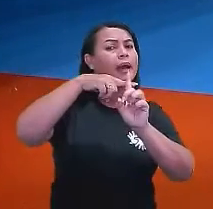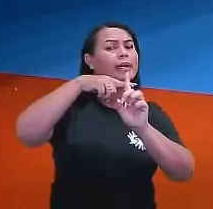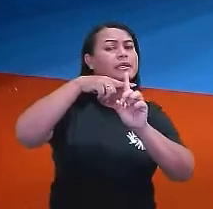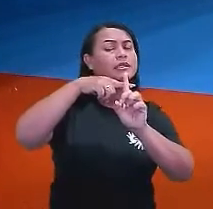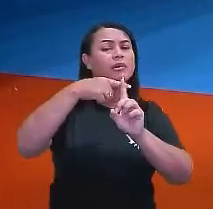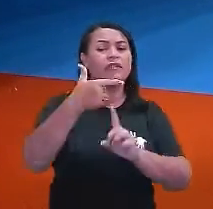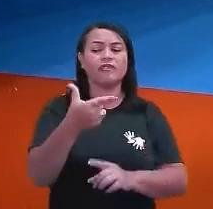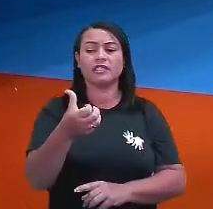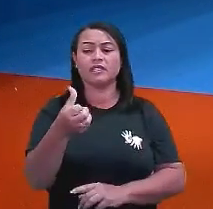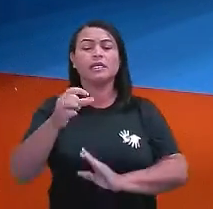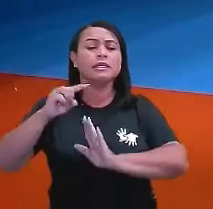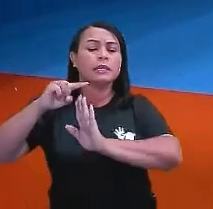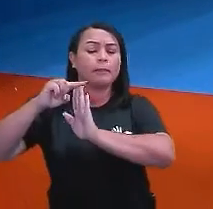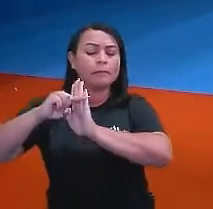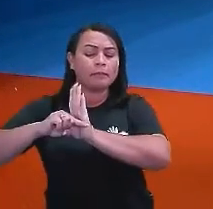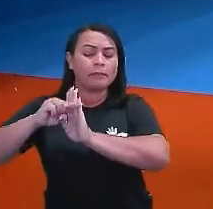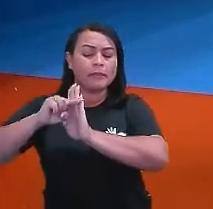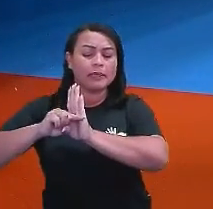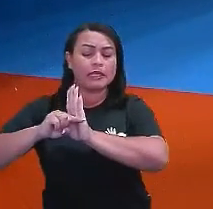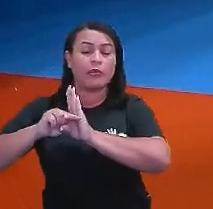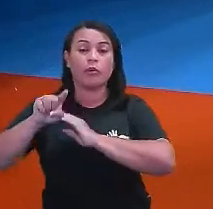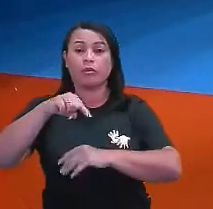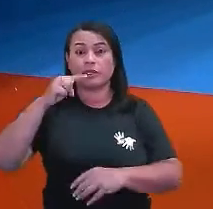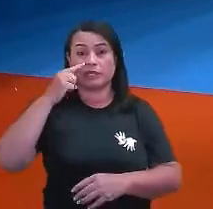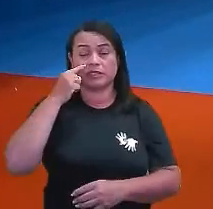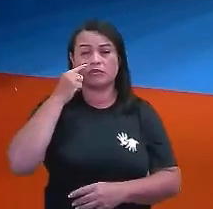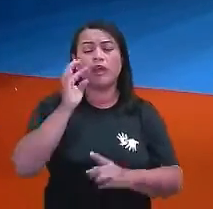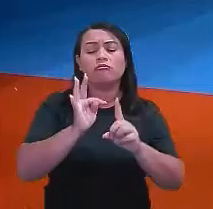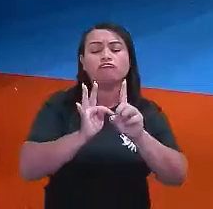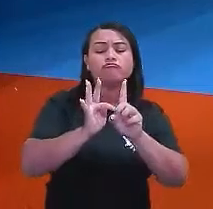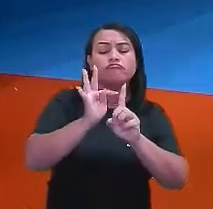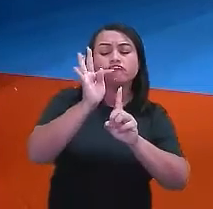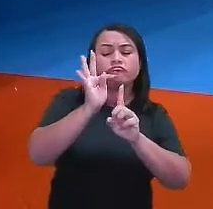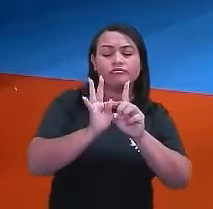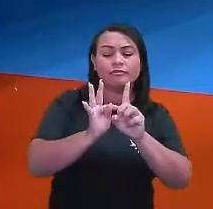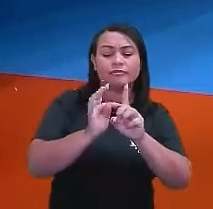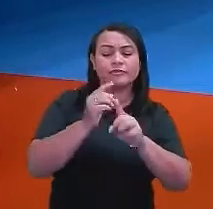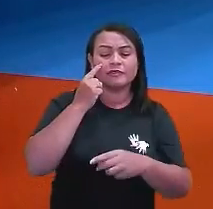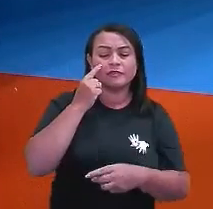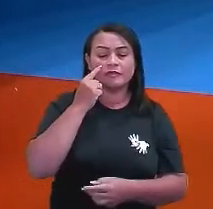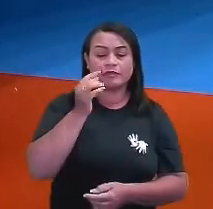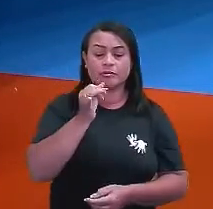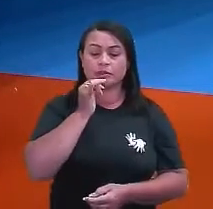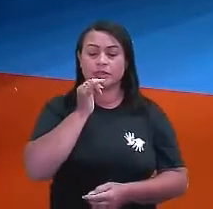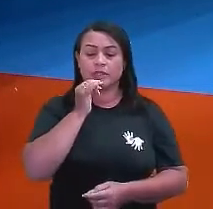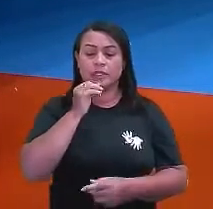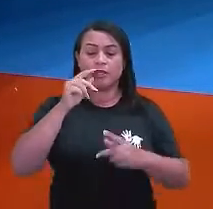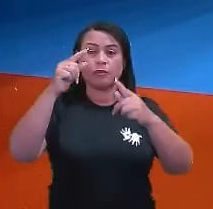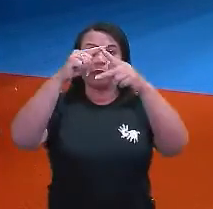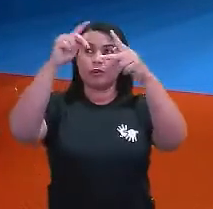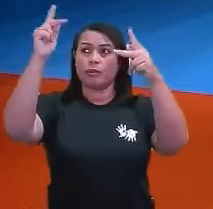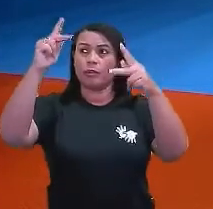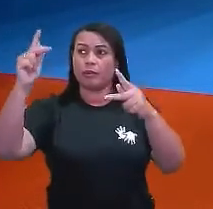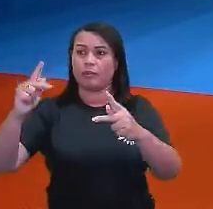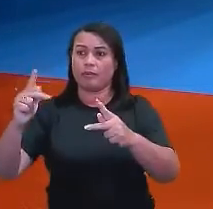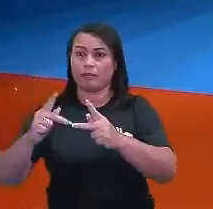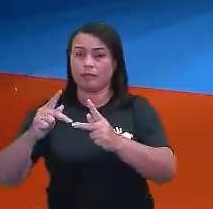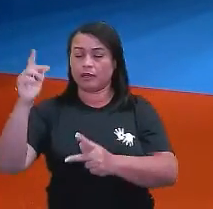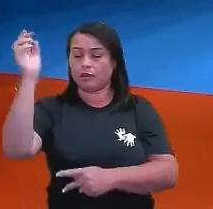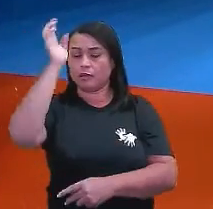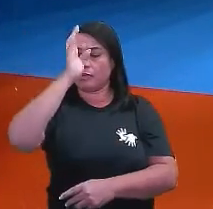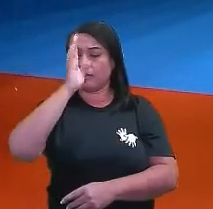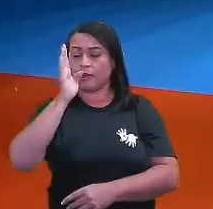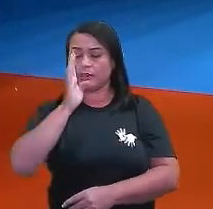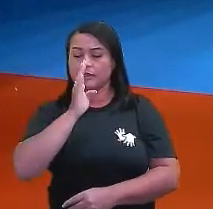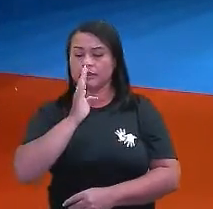de temperatura. Então, quando você vê no jornal, você vê assim, tá? O mapinha do Brasil aqui